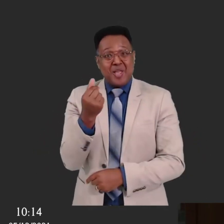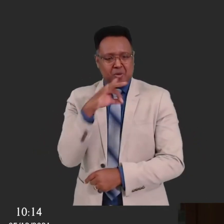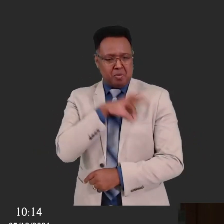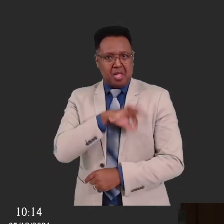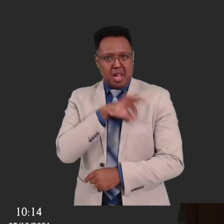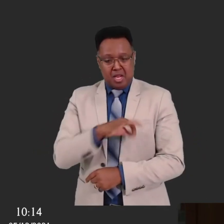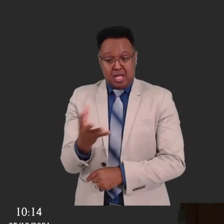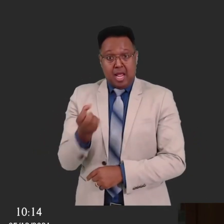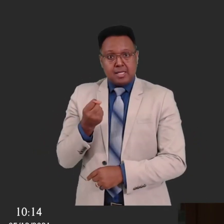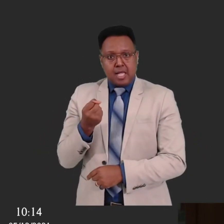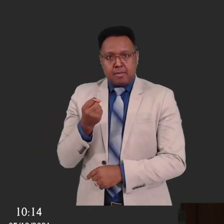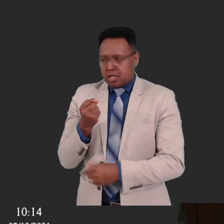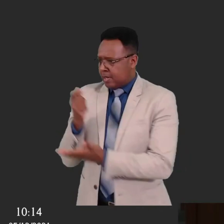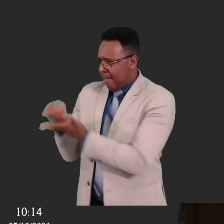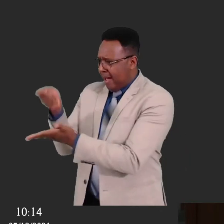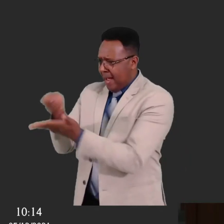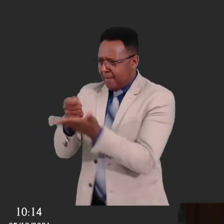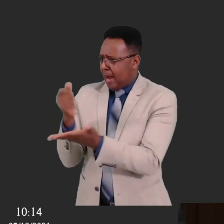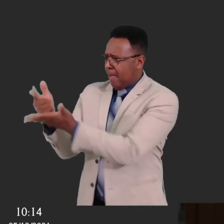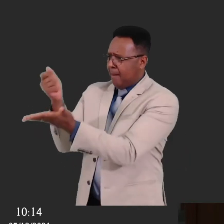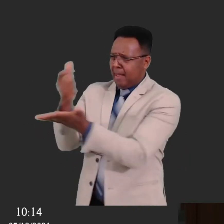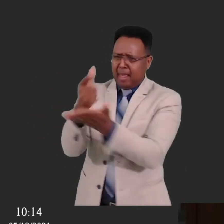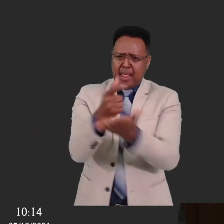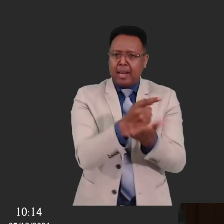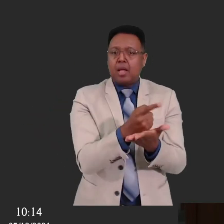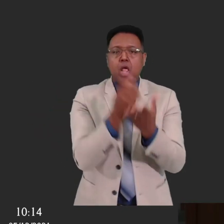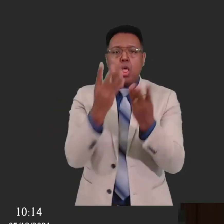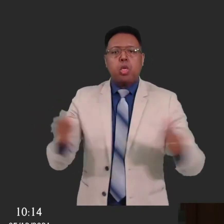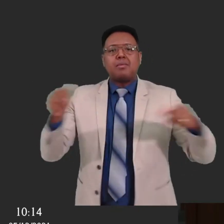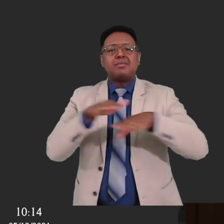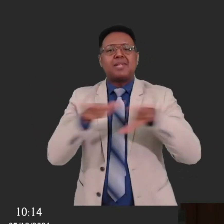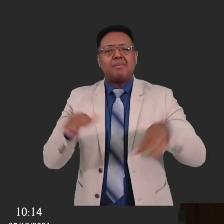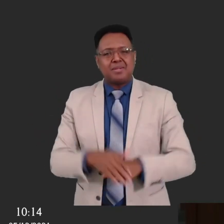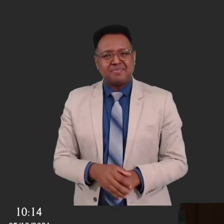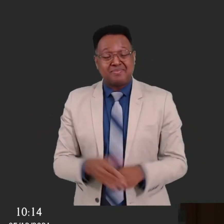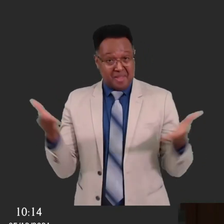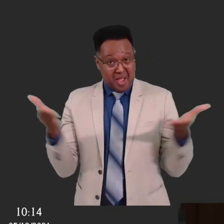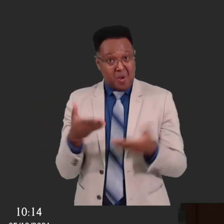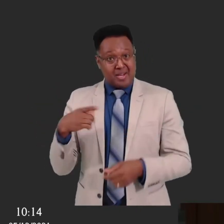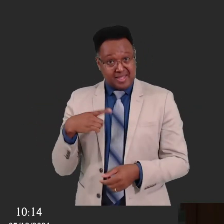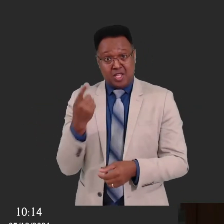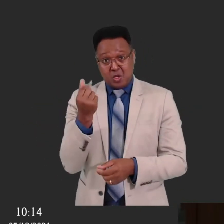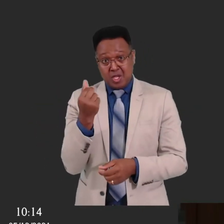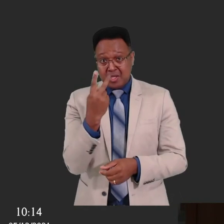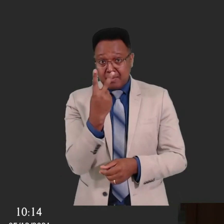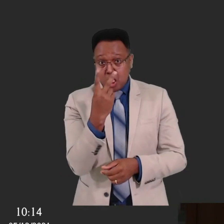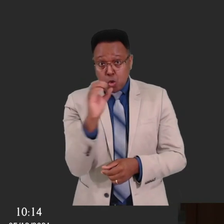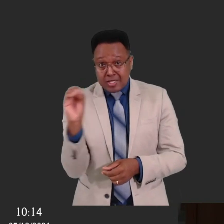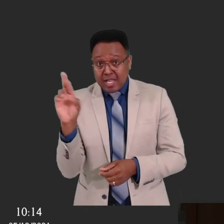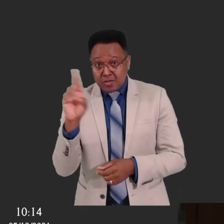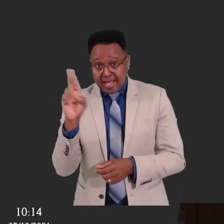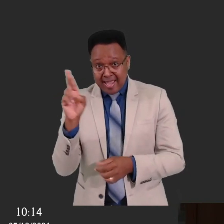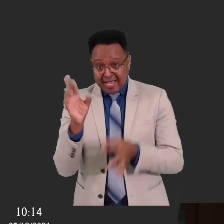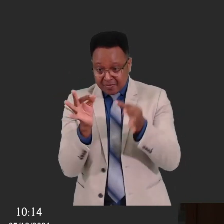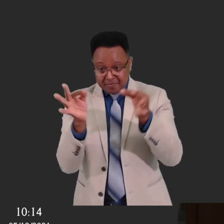irmãos? Agora existe a nota de 200 reais que pouca gente tem. Ou melhor, pouca gente anda com ela